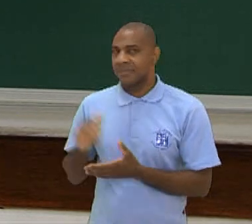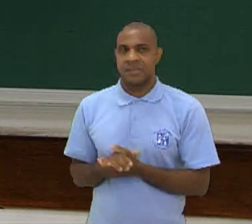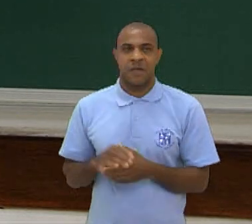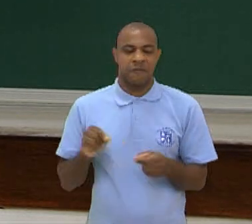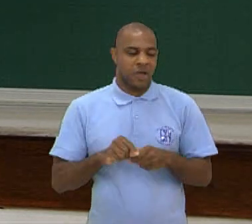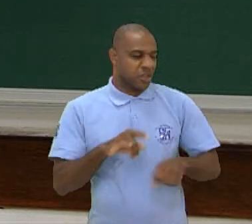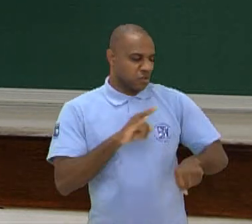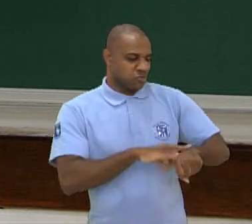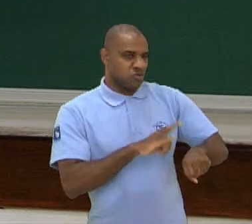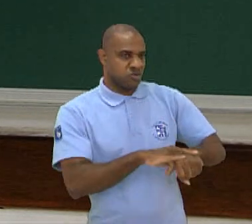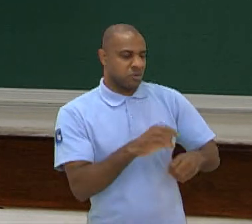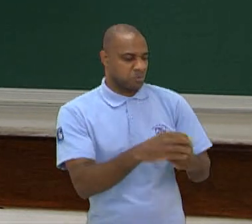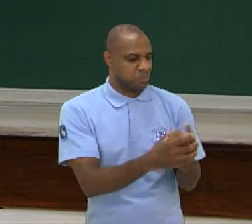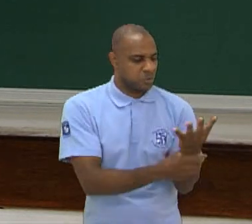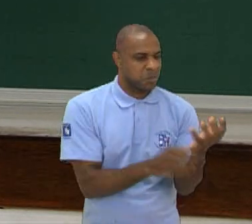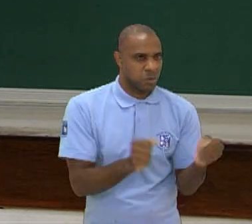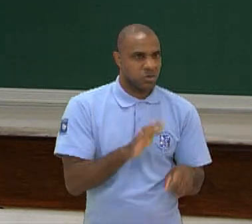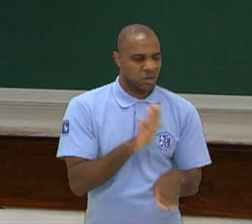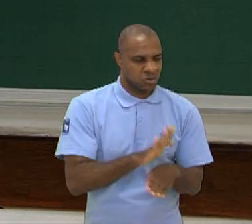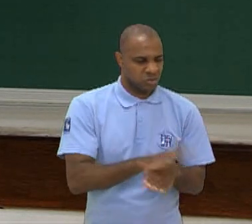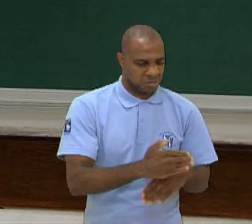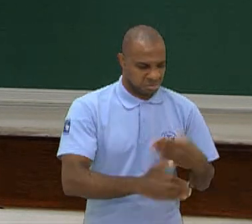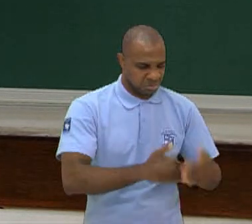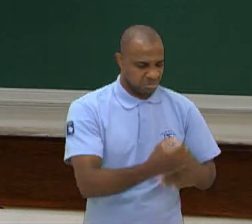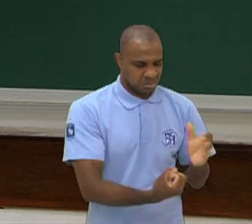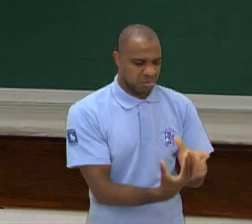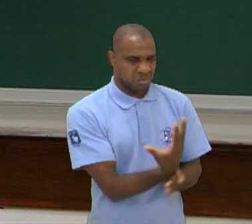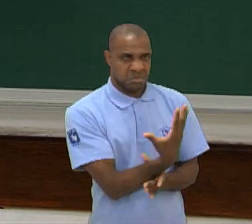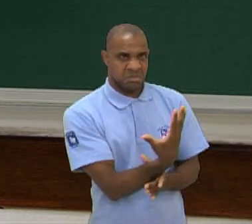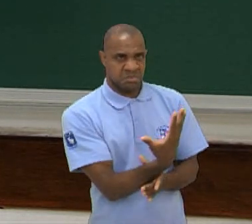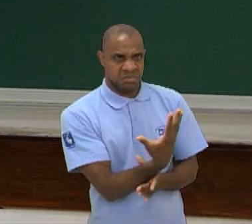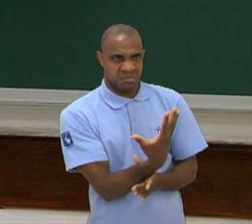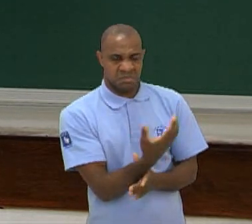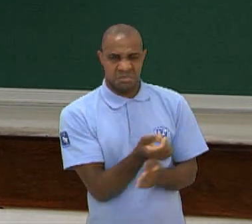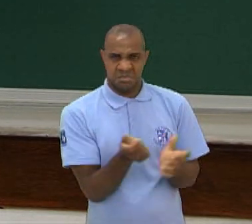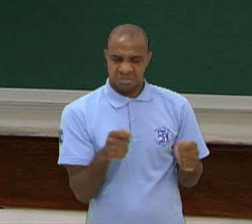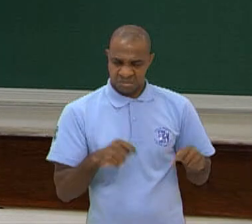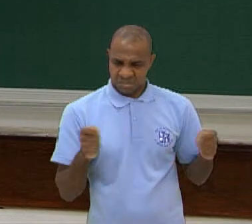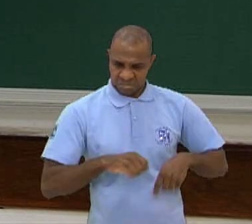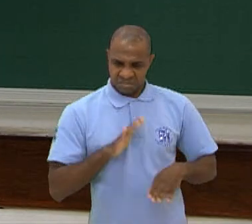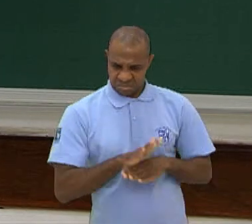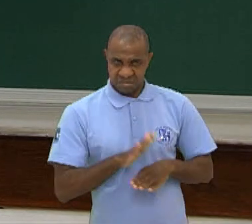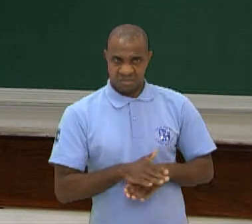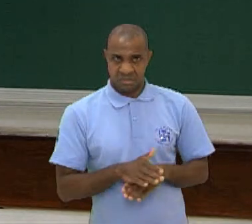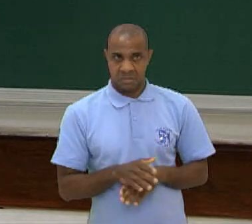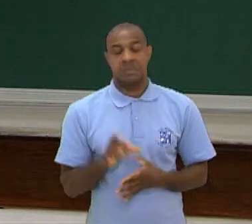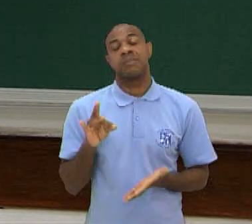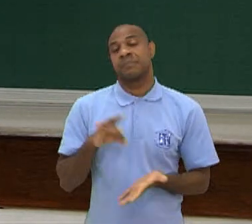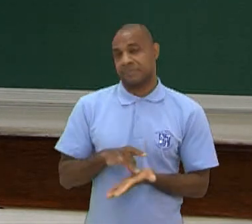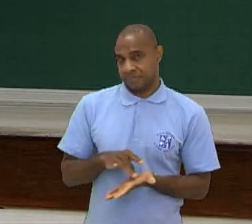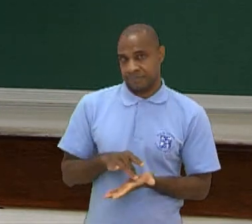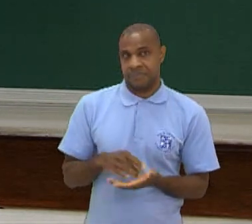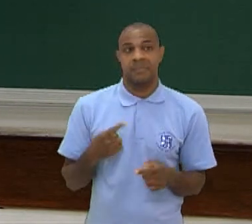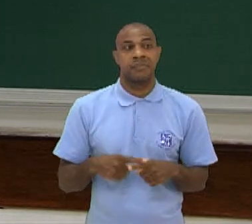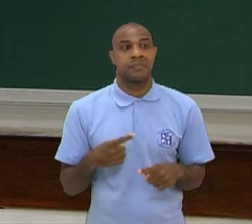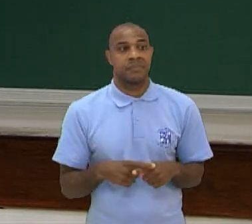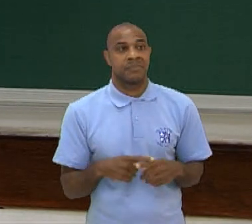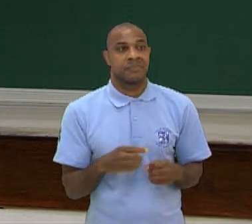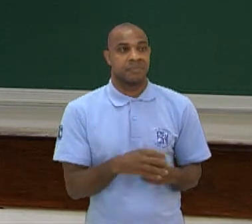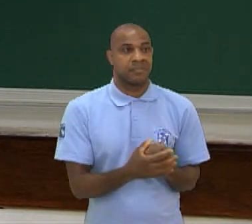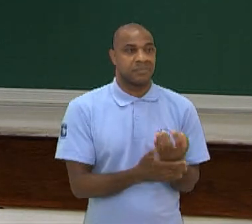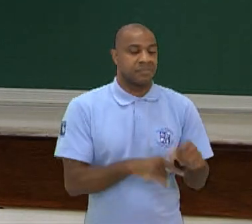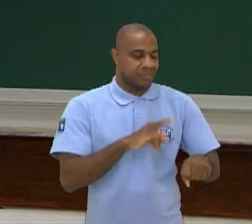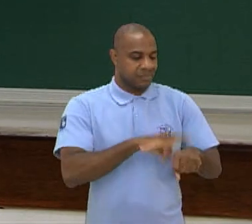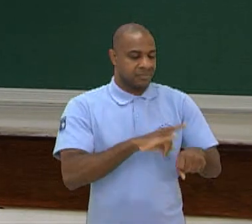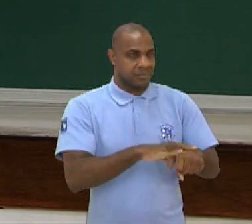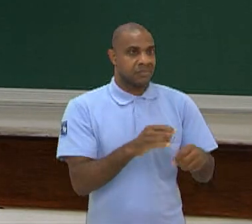Fazer xixi em uma planta pode ajudar no desenvolvimento desta? O que vocês acham? Também é verdade. Por quê? Porque